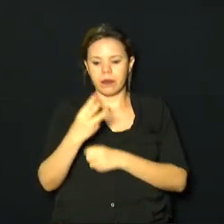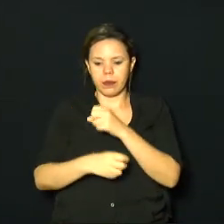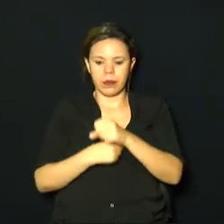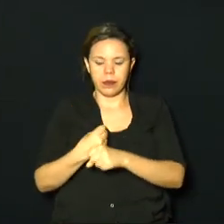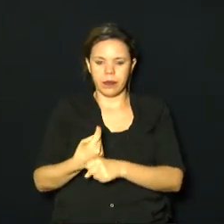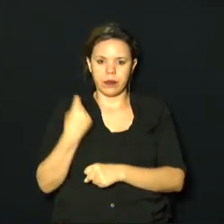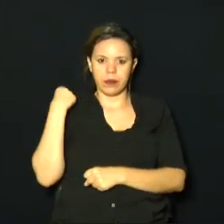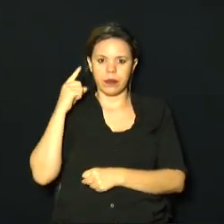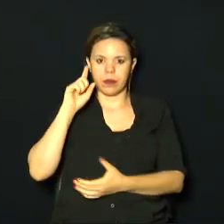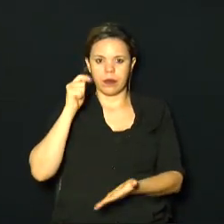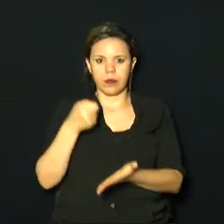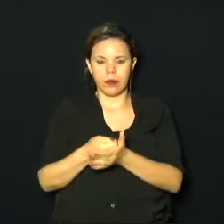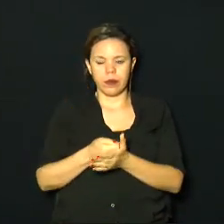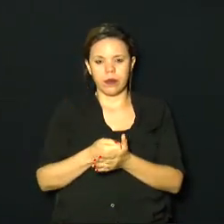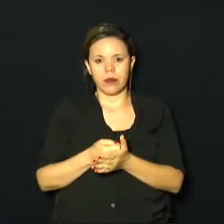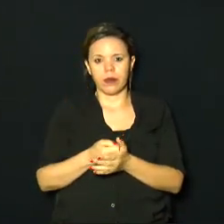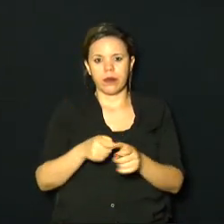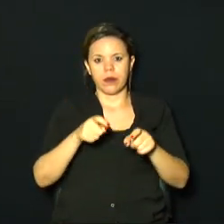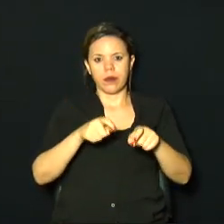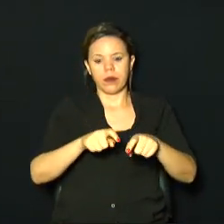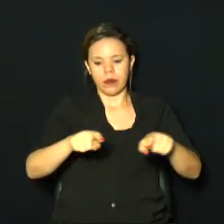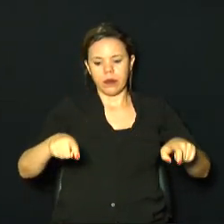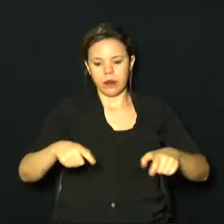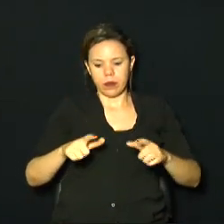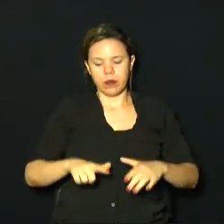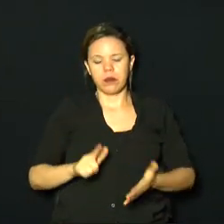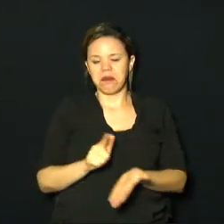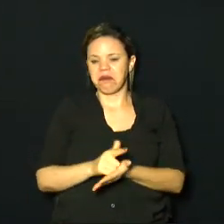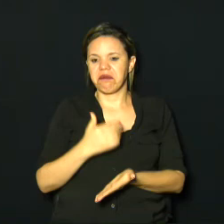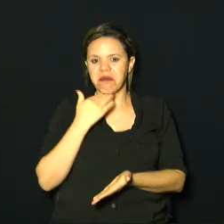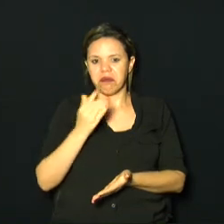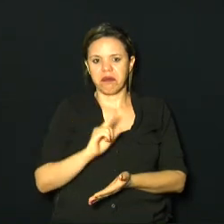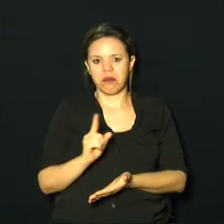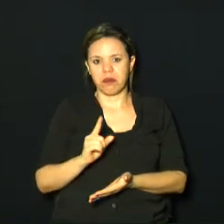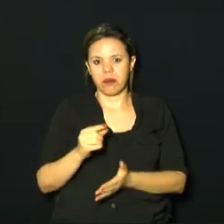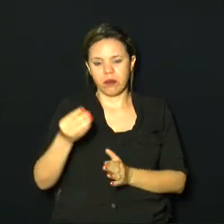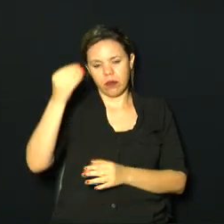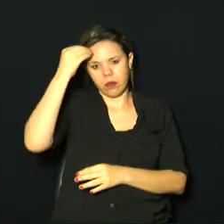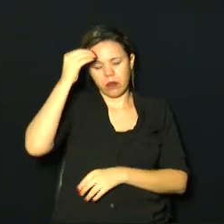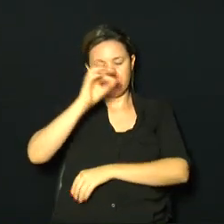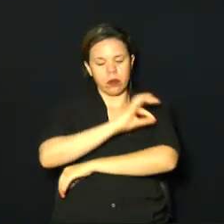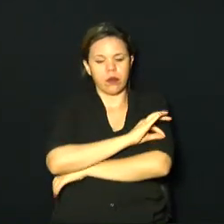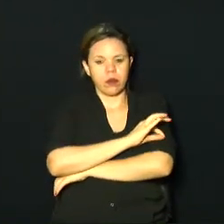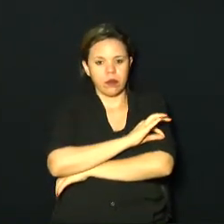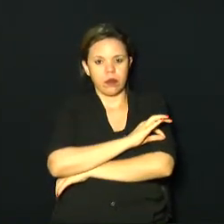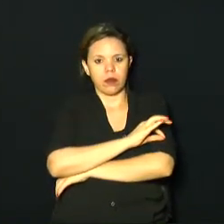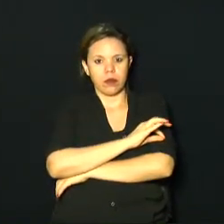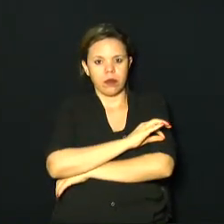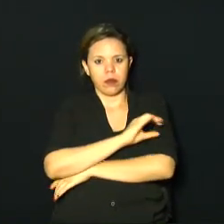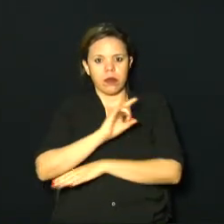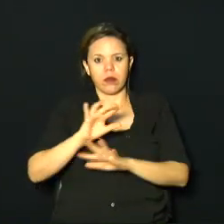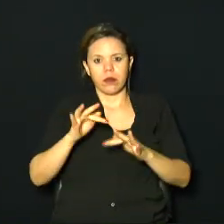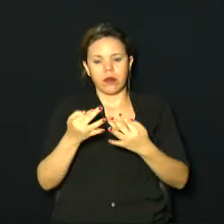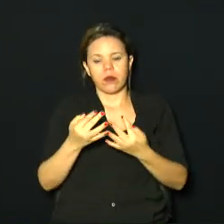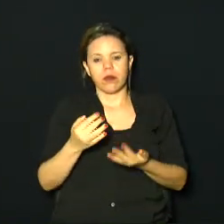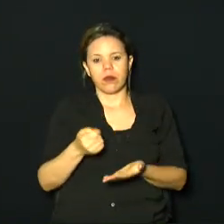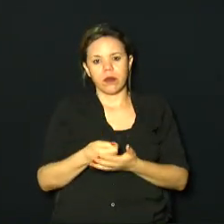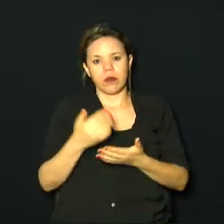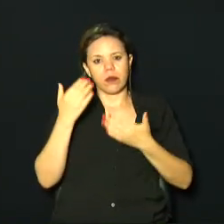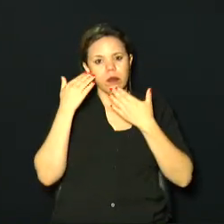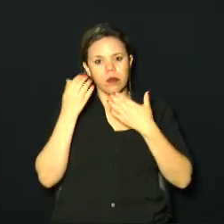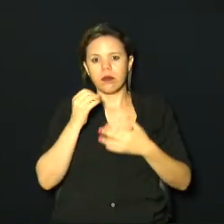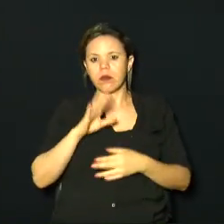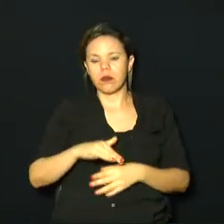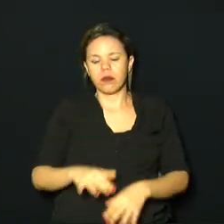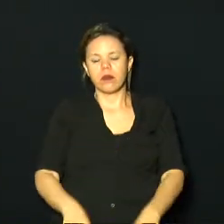atrás, que era para garantir o loteamento, e o loteamento não saiu do papel. Então, se a culpa é da prefeitura em relação a isso, não são as famílias que têm que pagar. Obrigado e